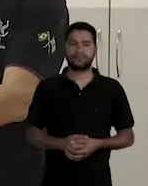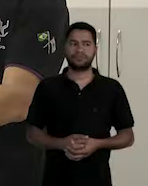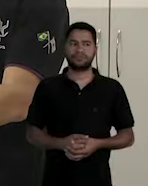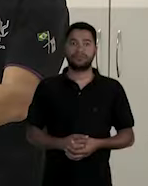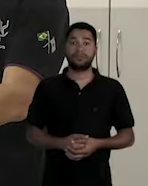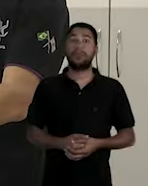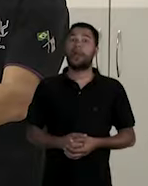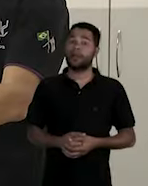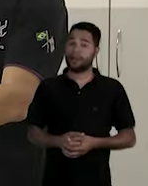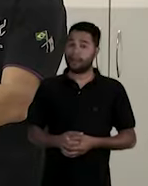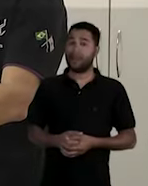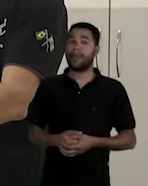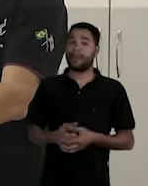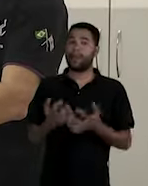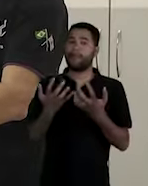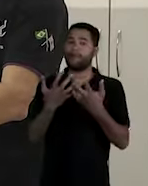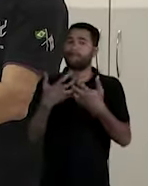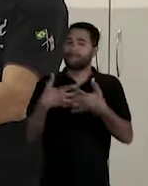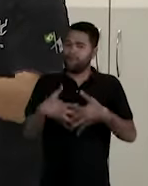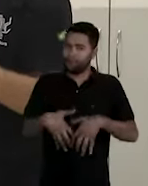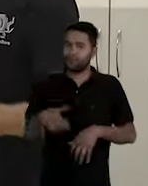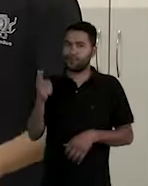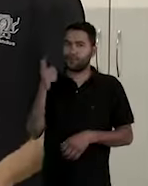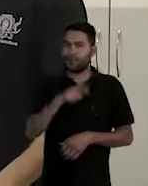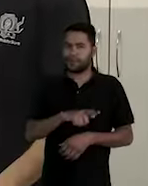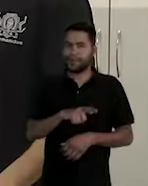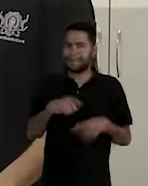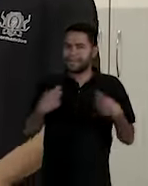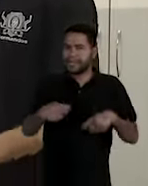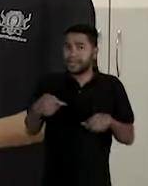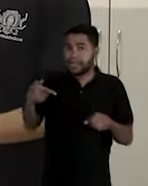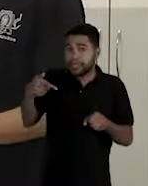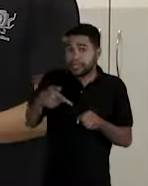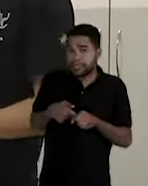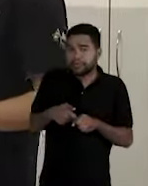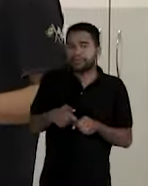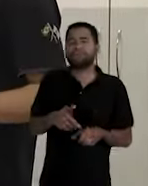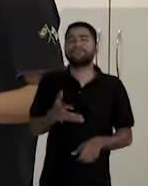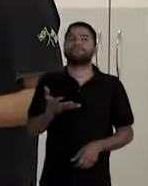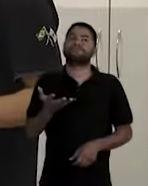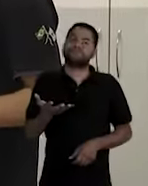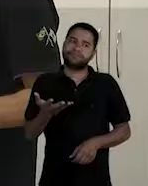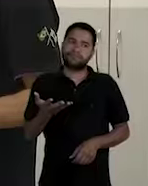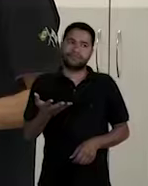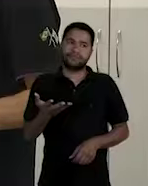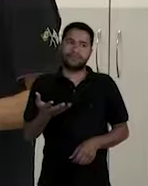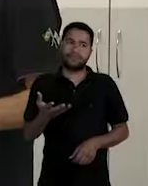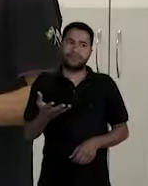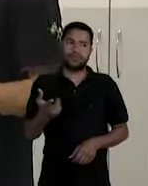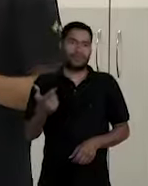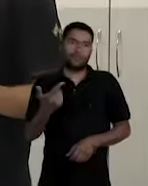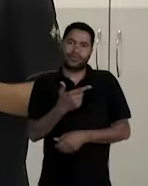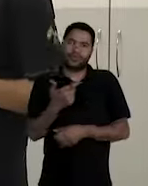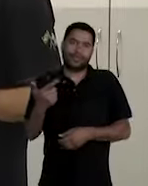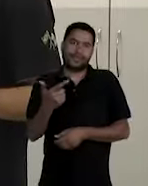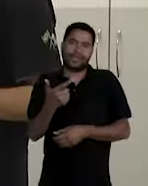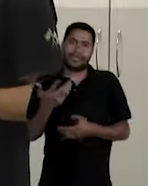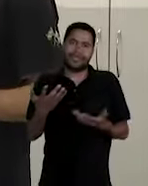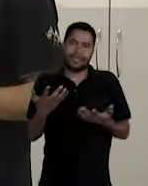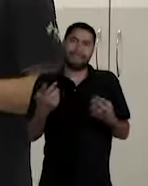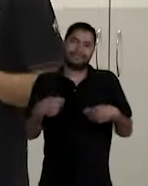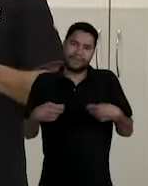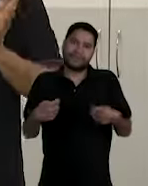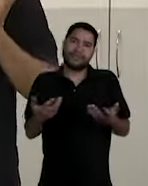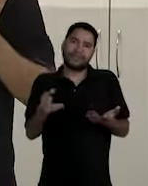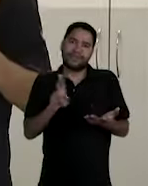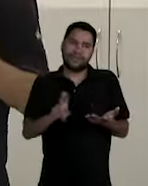Aí o motor funciona. Ele precisa de combustível? Pois é, não tem almoço grátis, Sim. né? Sempre tem um